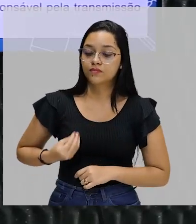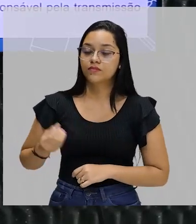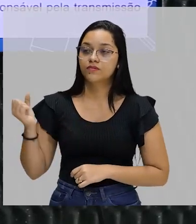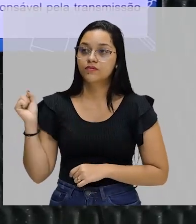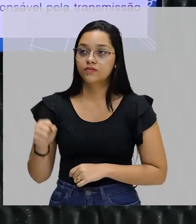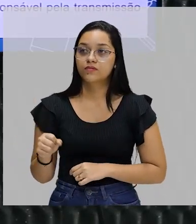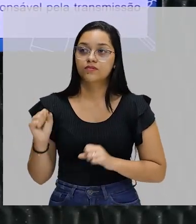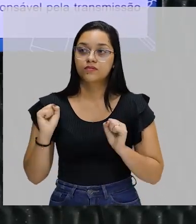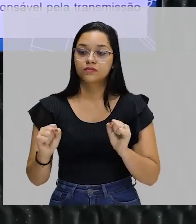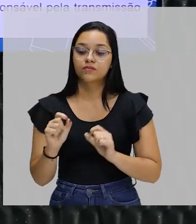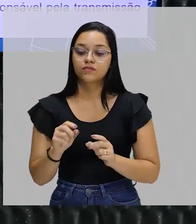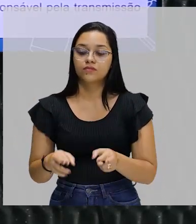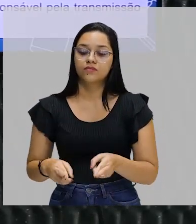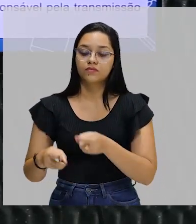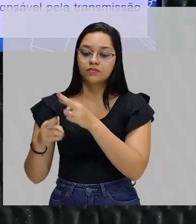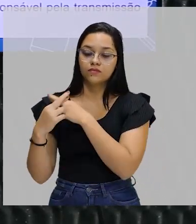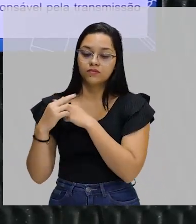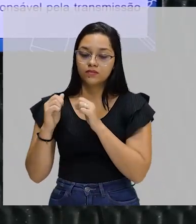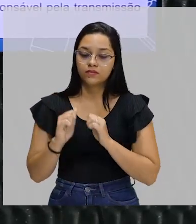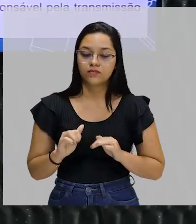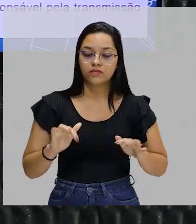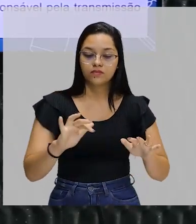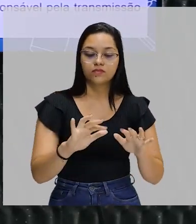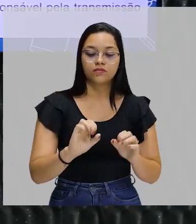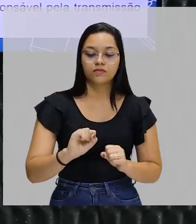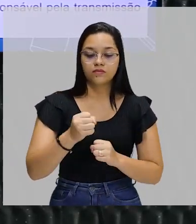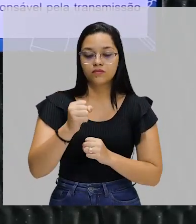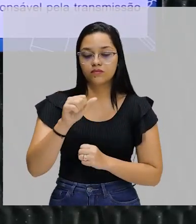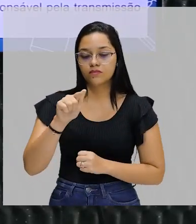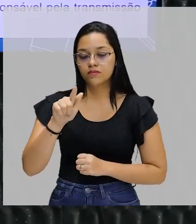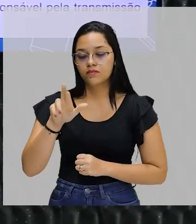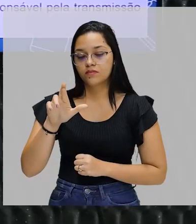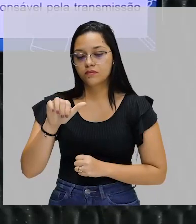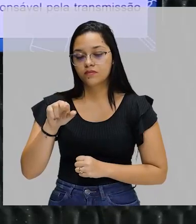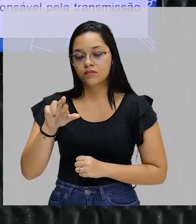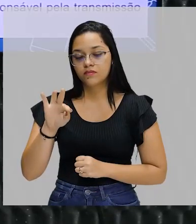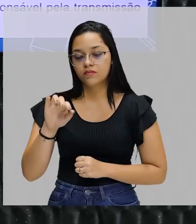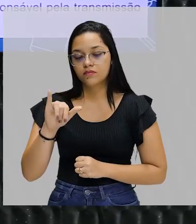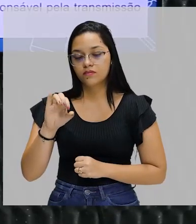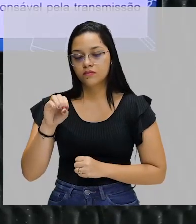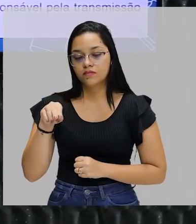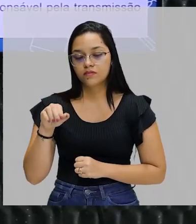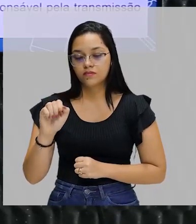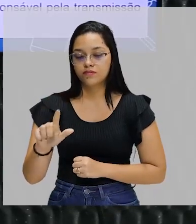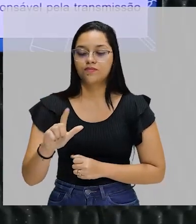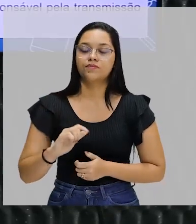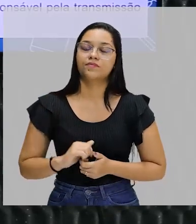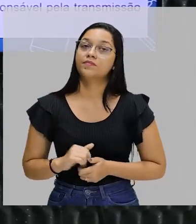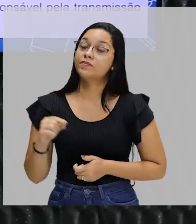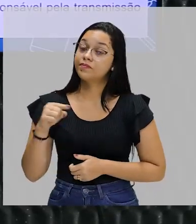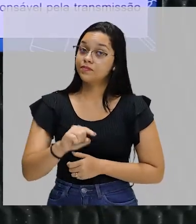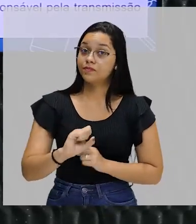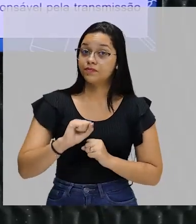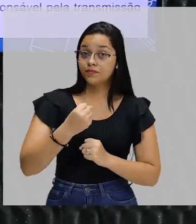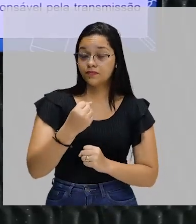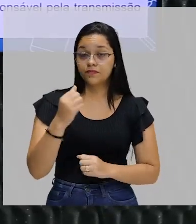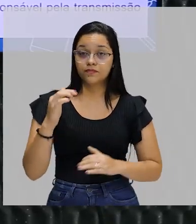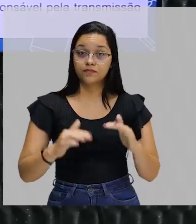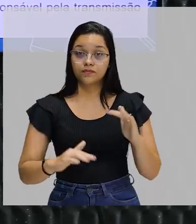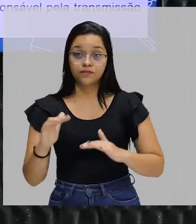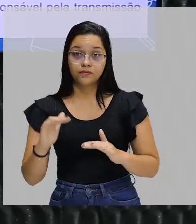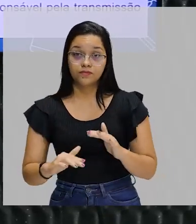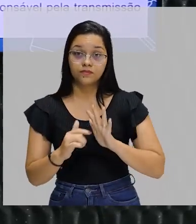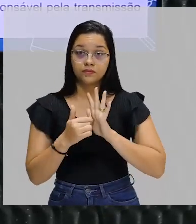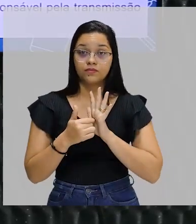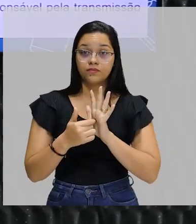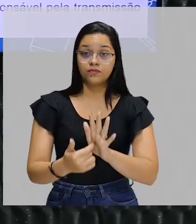ok? Que ela seria responsável pela transmissão da força gravitacional, tá certo? A força gravitacional, talvez das forças que